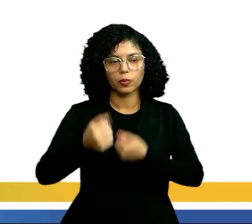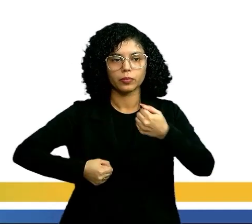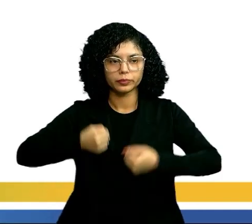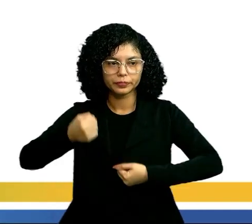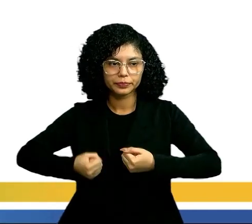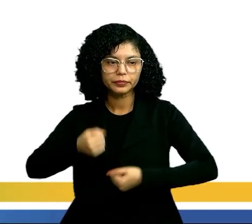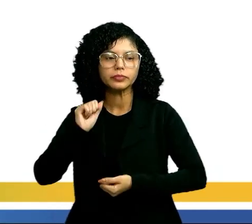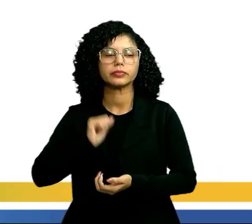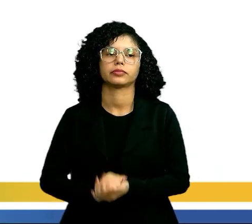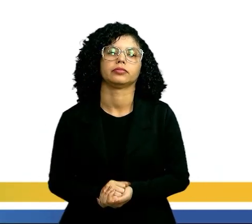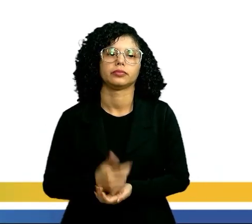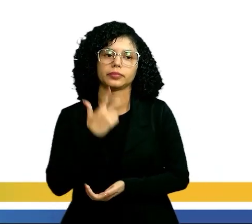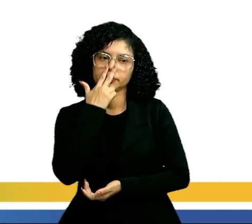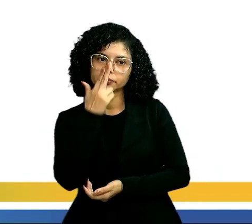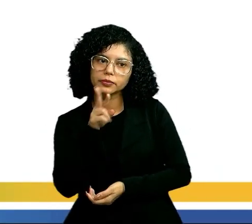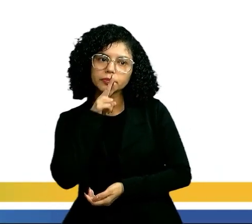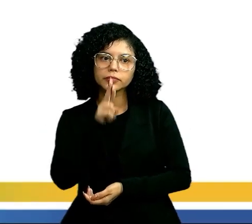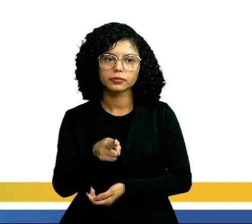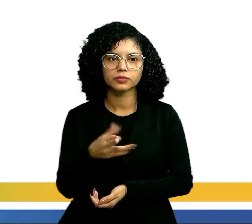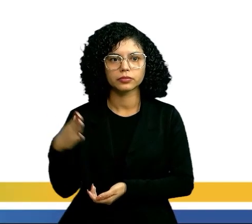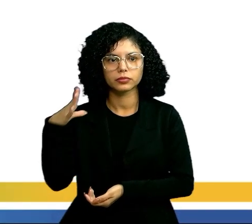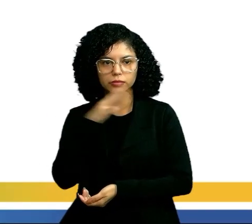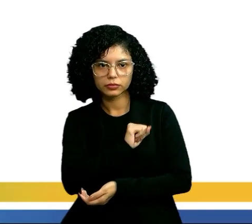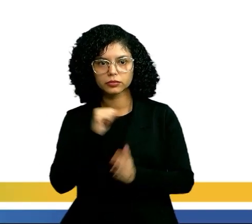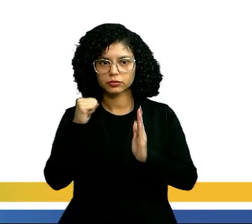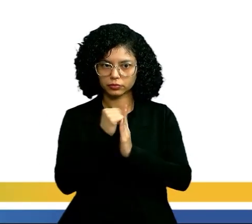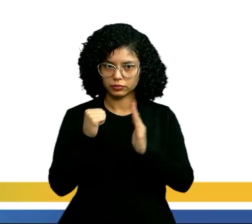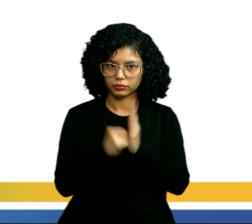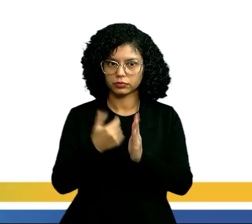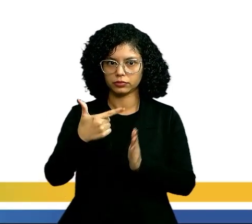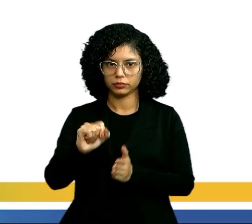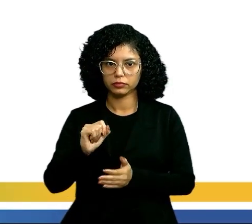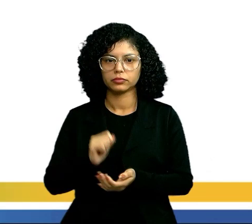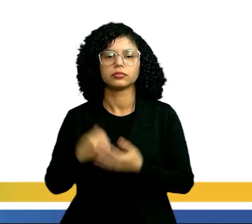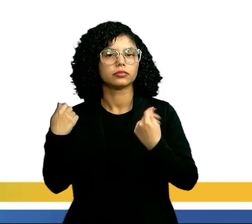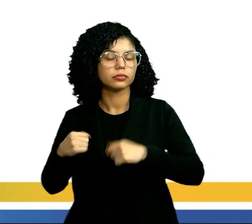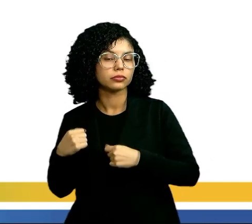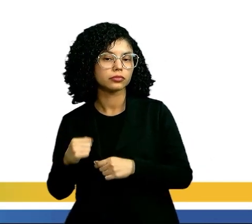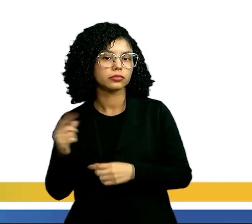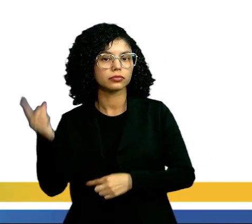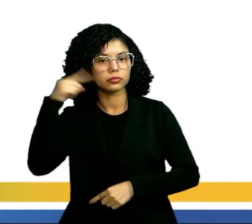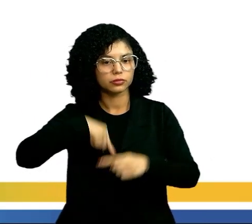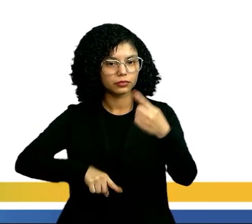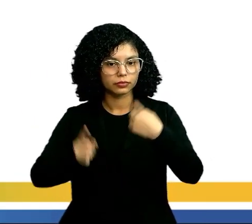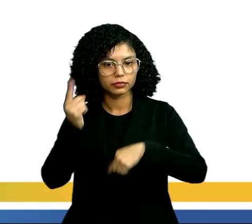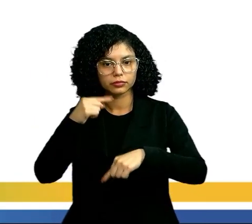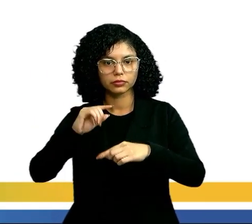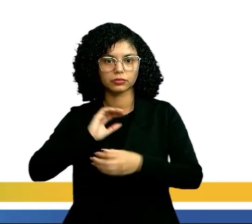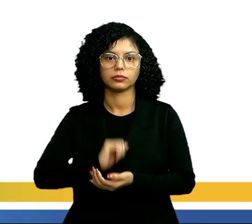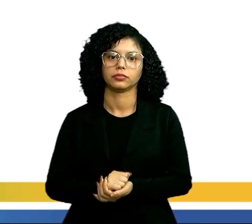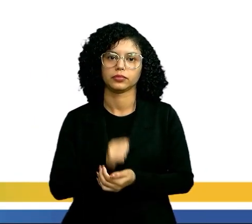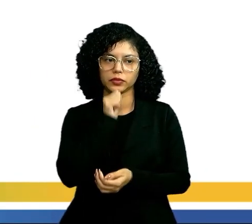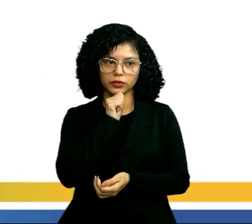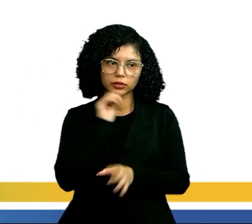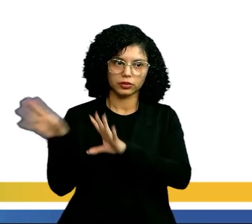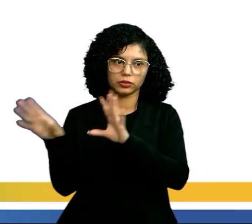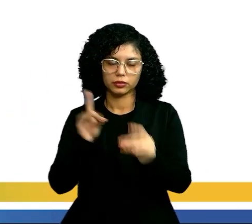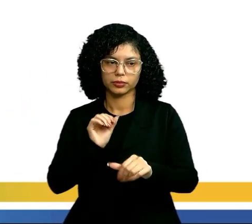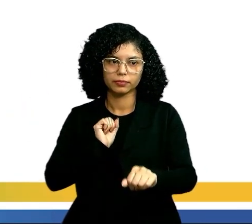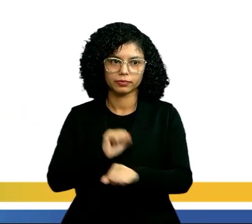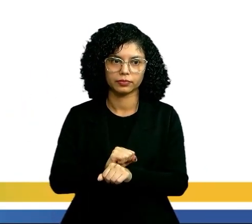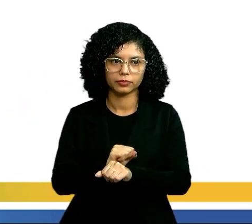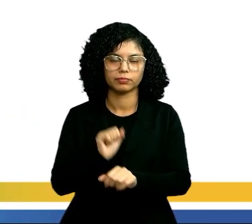pelo automóvel, que parecia ser a resposta eficiente do século XX à necessidade de circulação, levou à paralisia